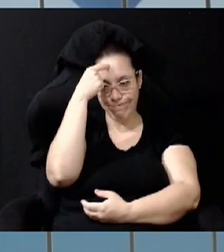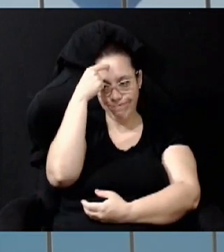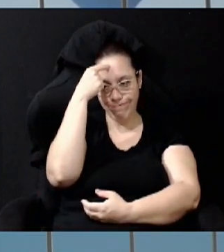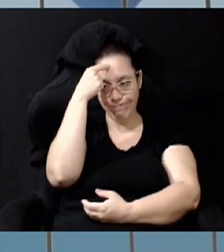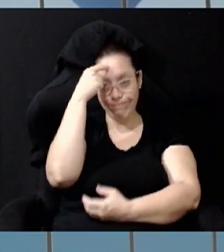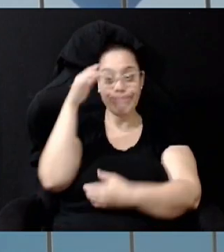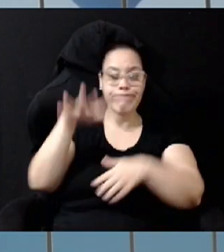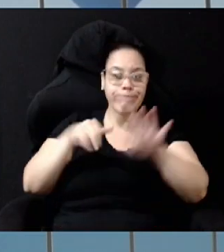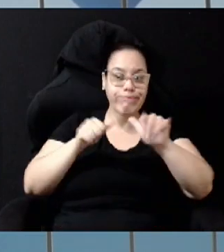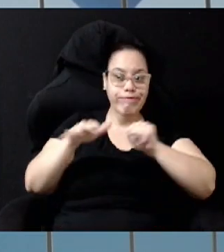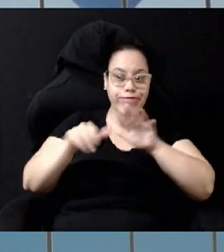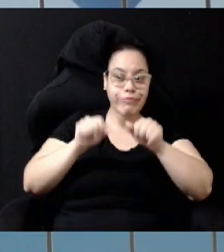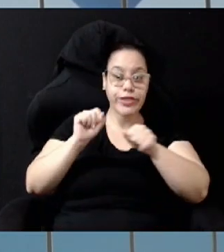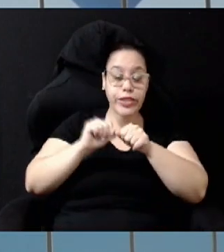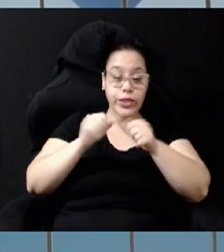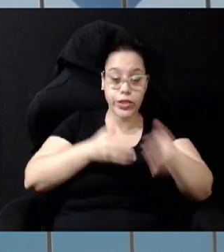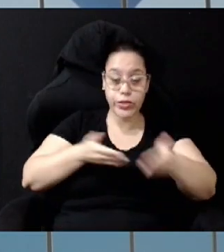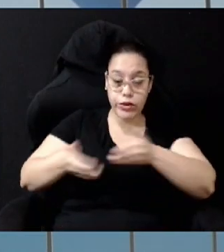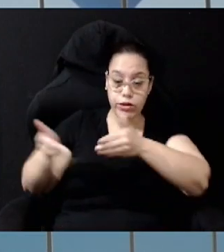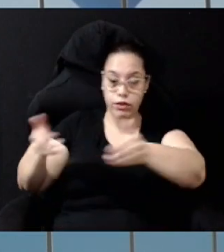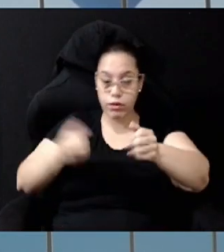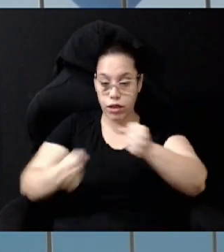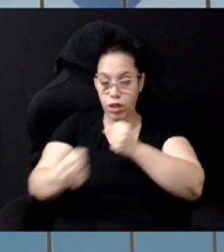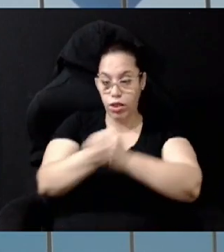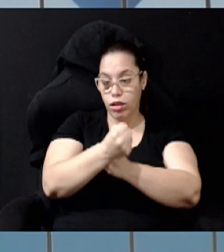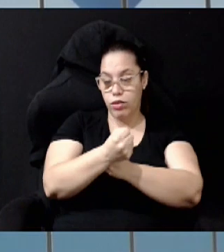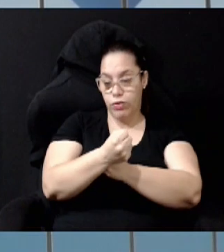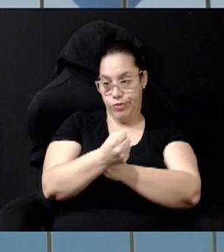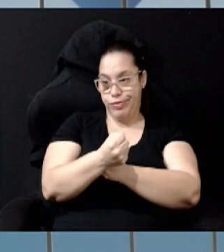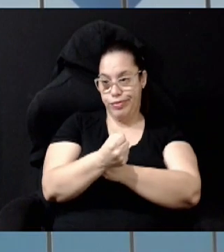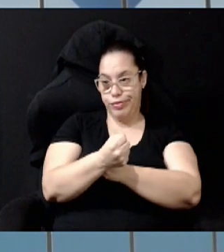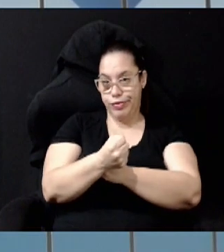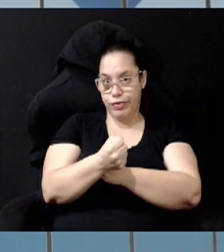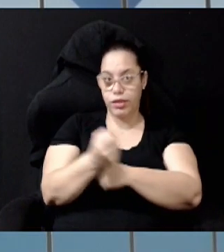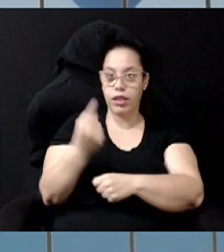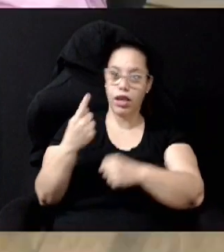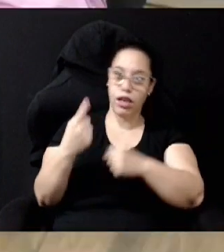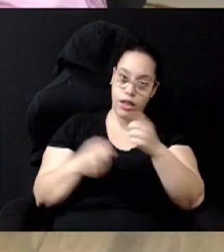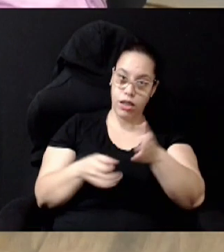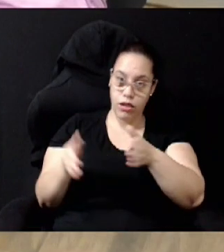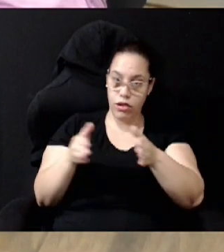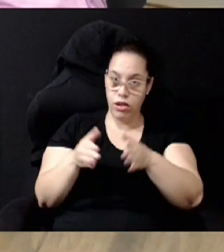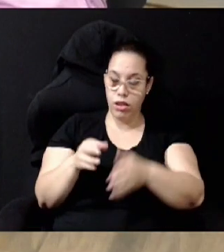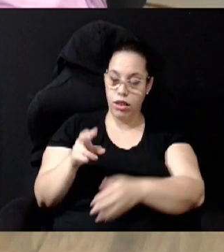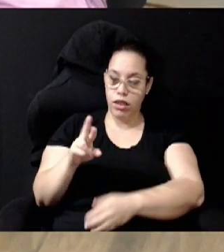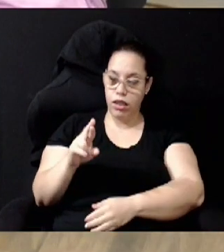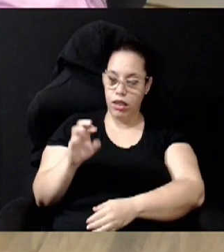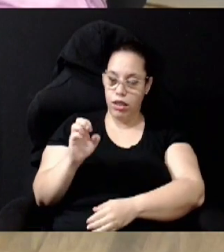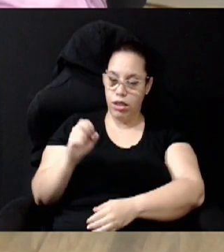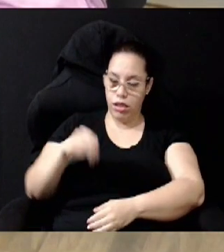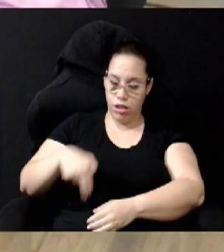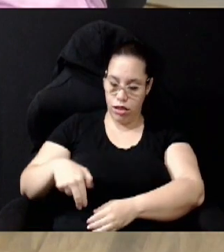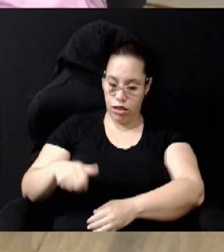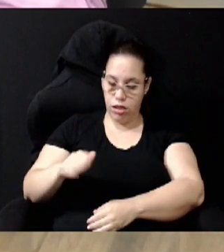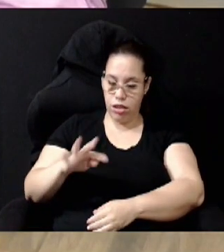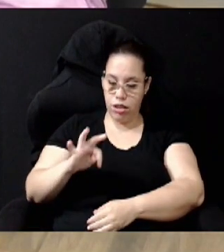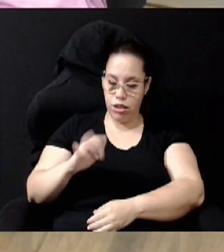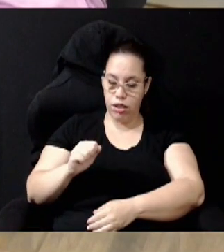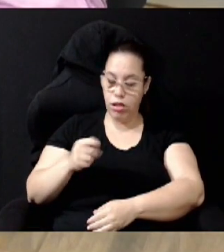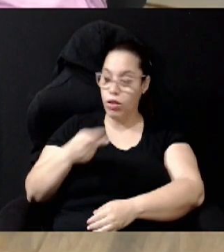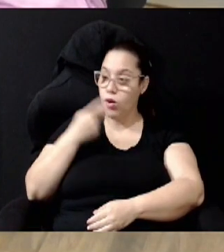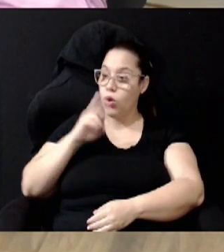fazer parte da preservação. Então, acho que são essas vertentes, né? Renata, eu falei na minha abertura e numa resposta você citou